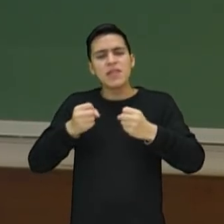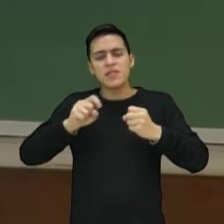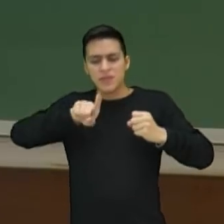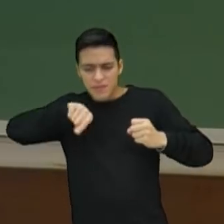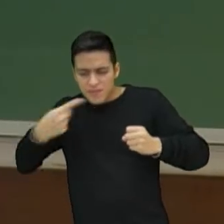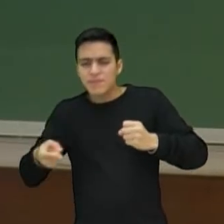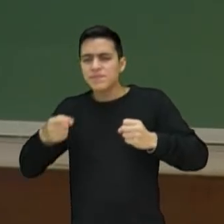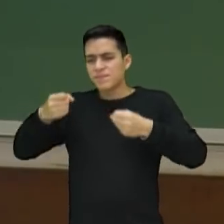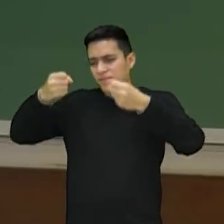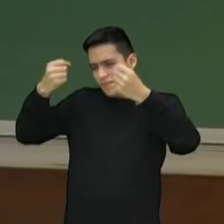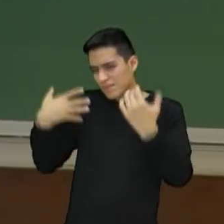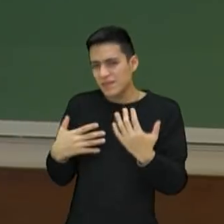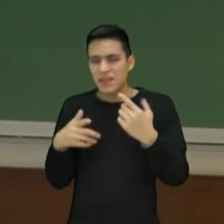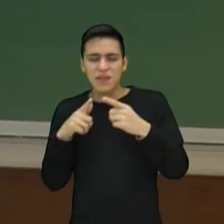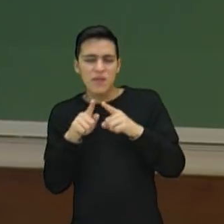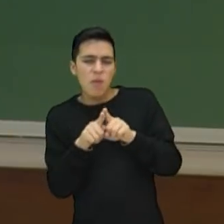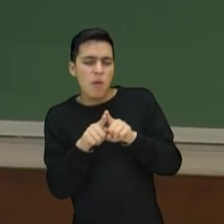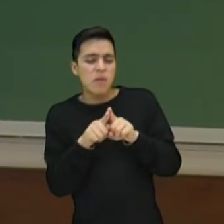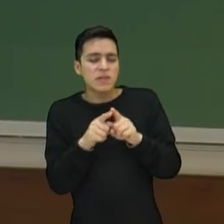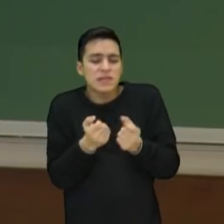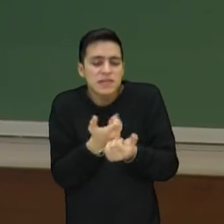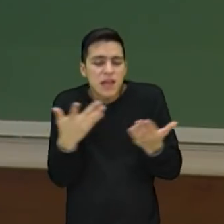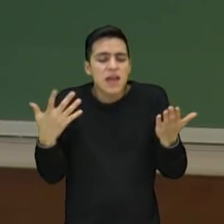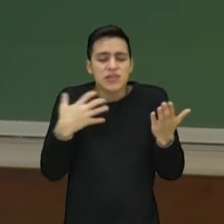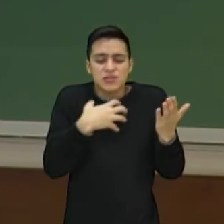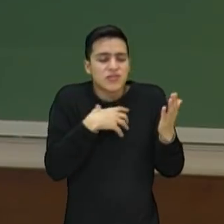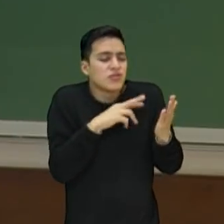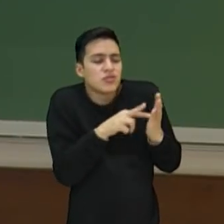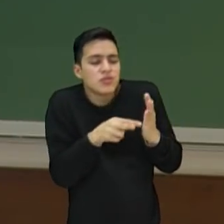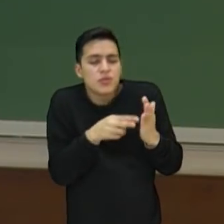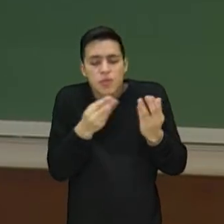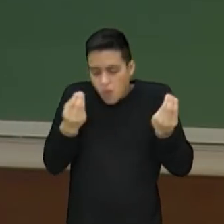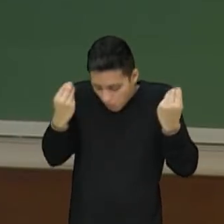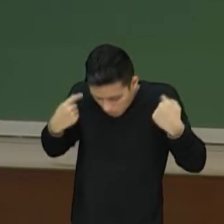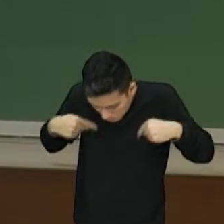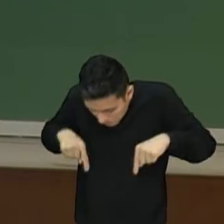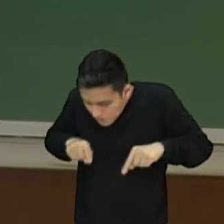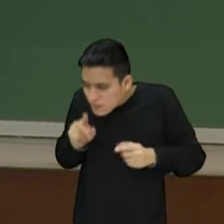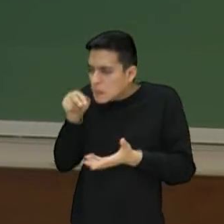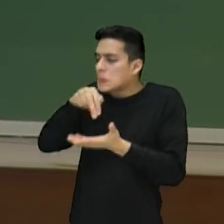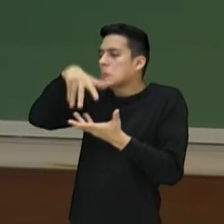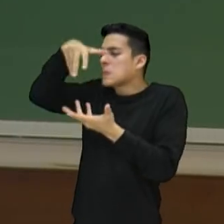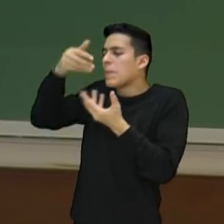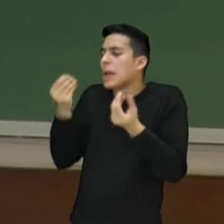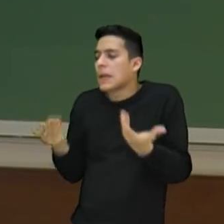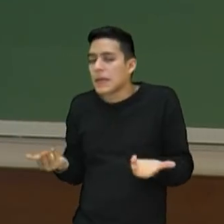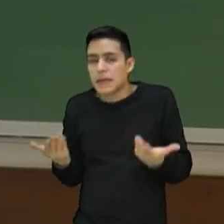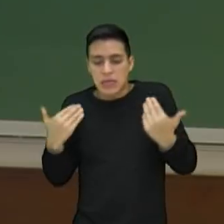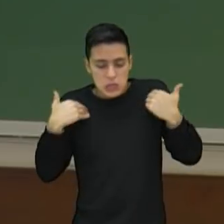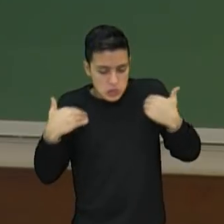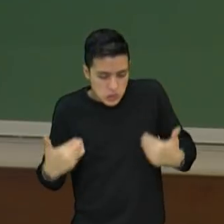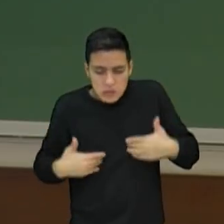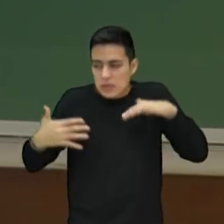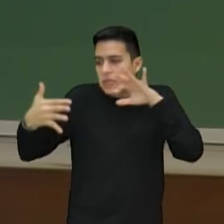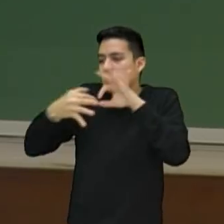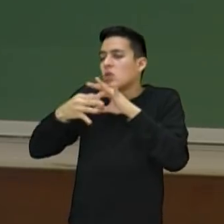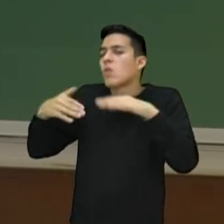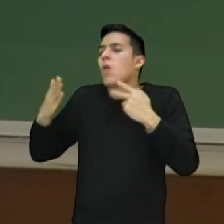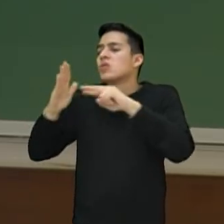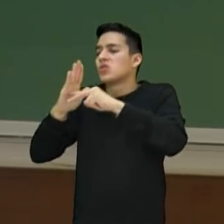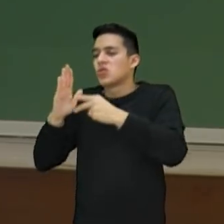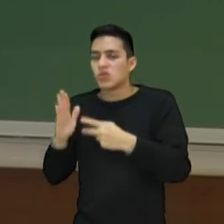enfatiza, é dar sentido ao nosso estar no mundo. Nossos corpos precisam desse sentido. Qual